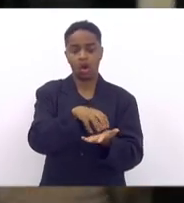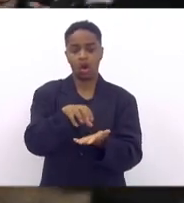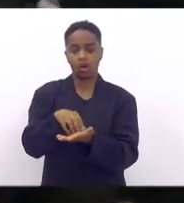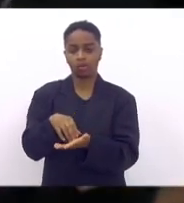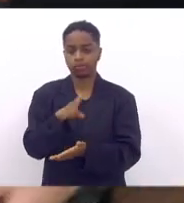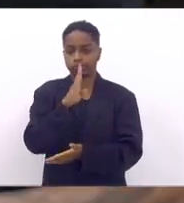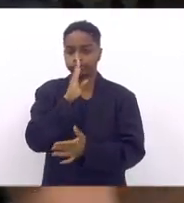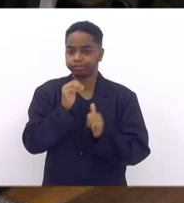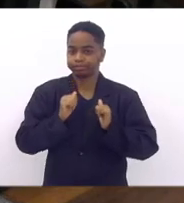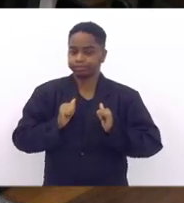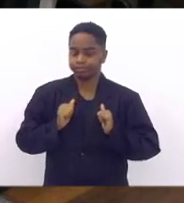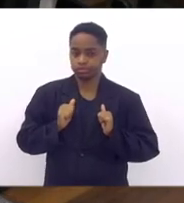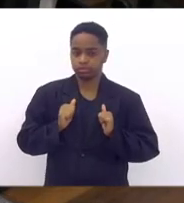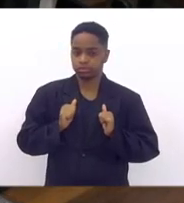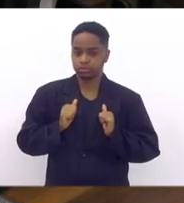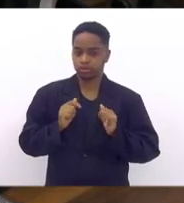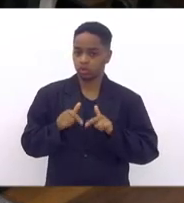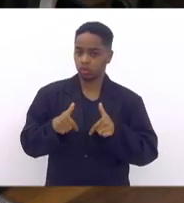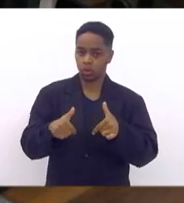das suas responsabilidad